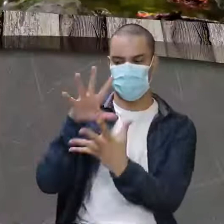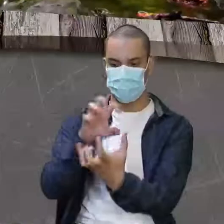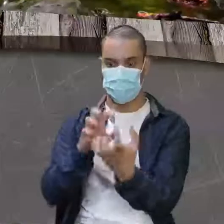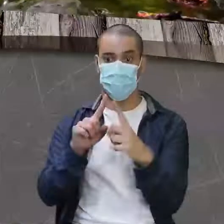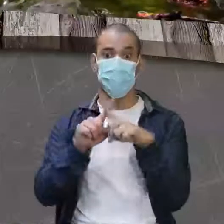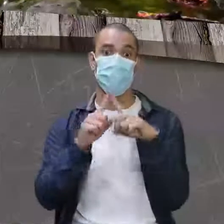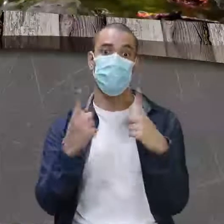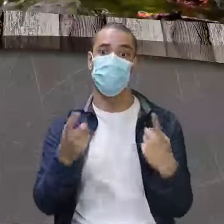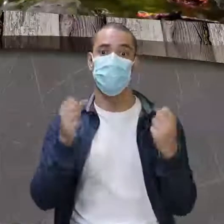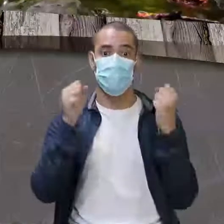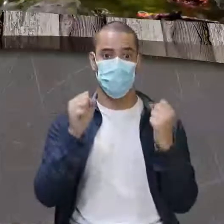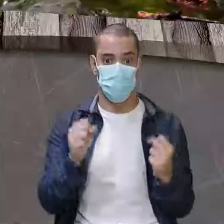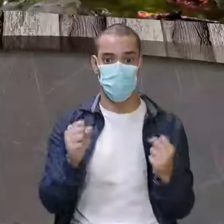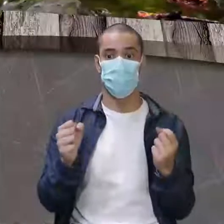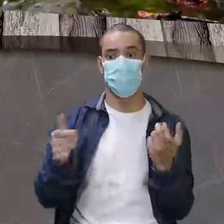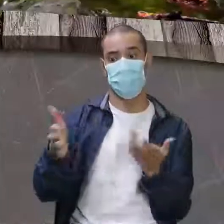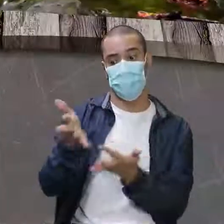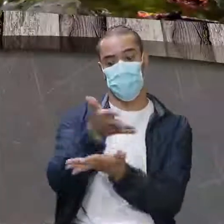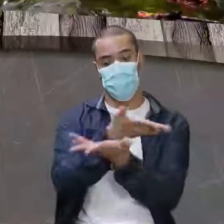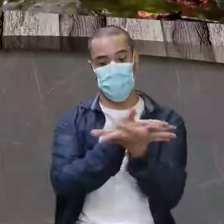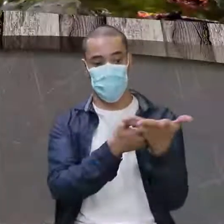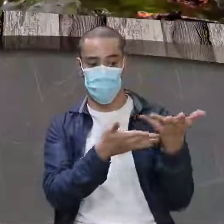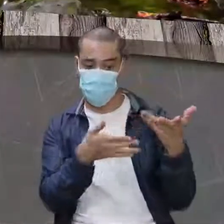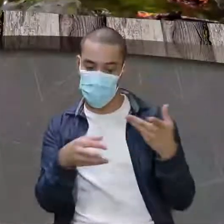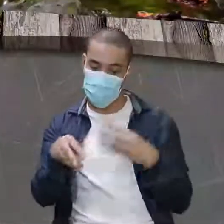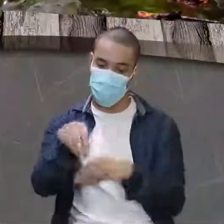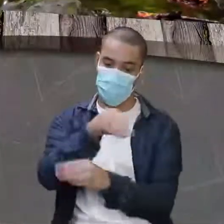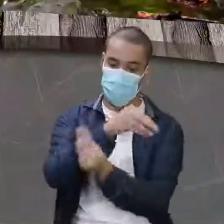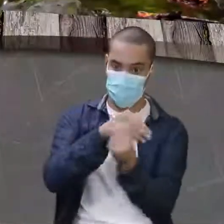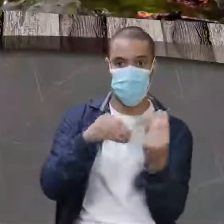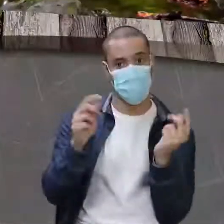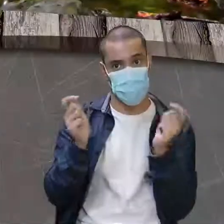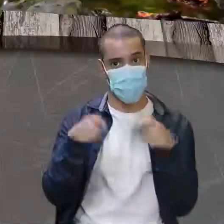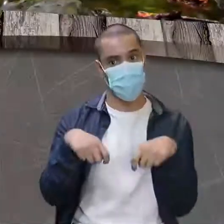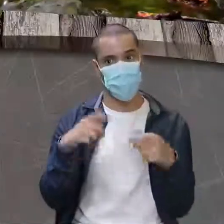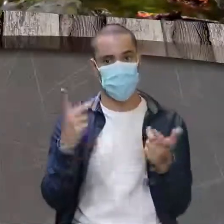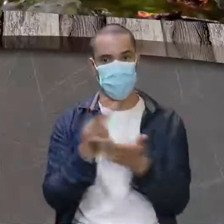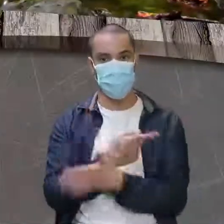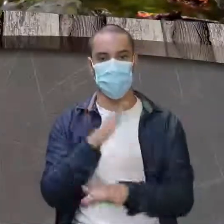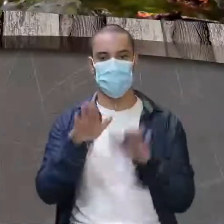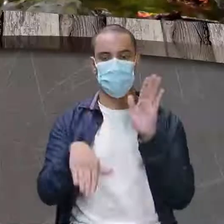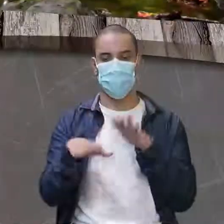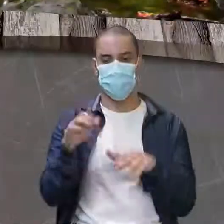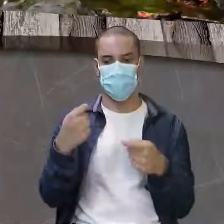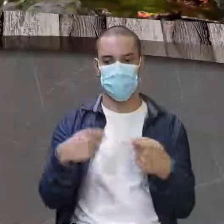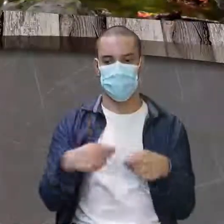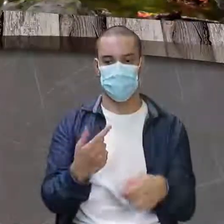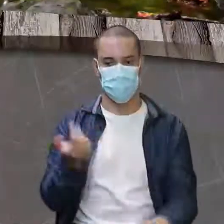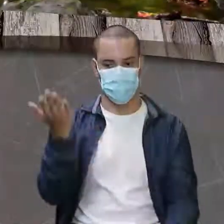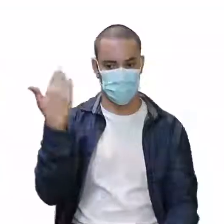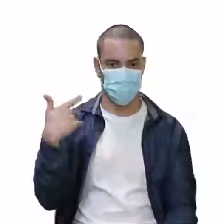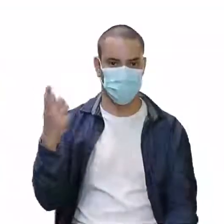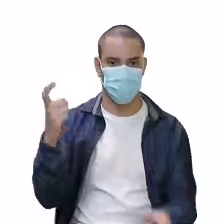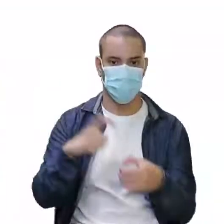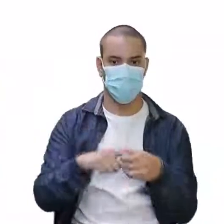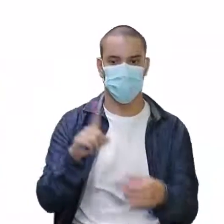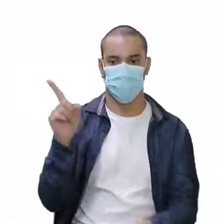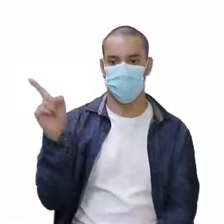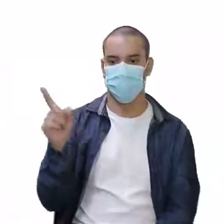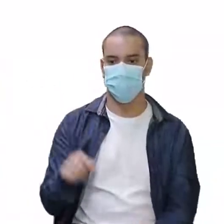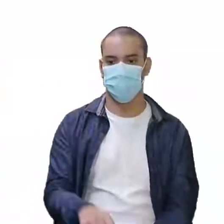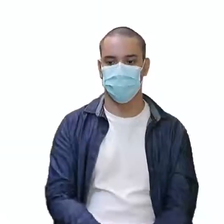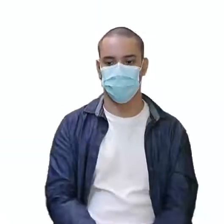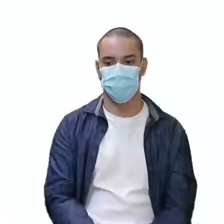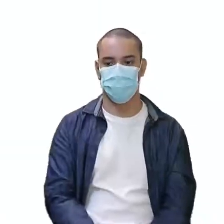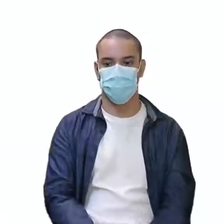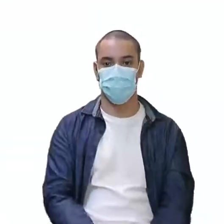elas podem aí flutuar dentro das populações, tá bom? De acordo com a necessidade. Volta lá no quadro. Olha